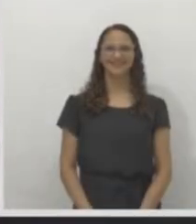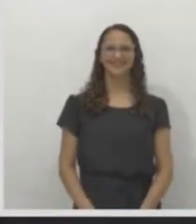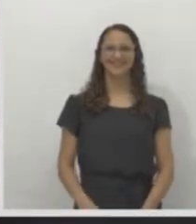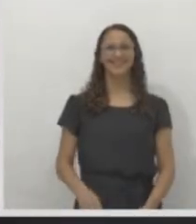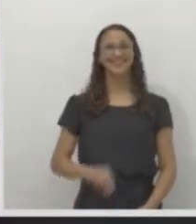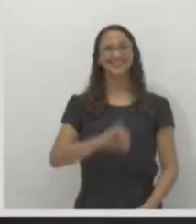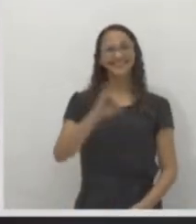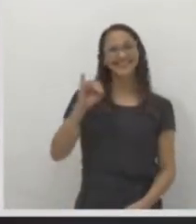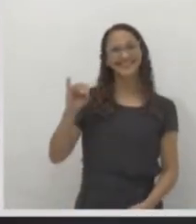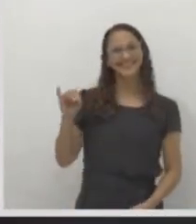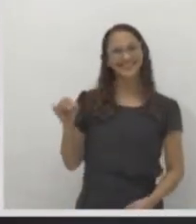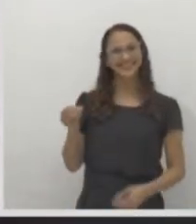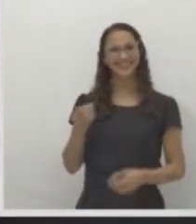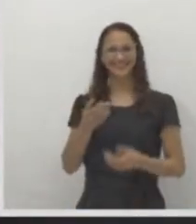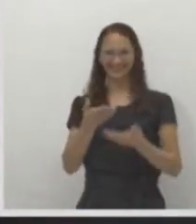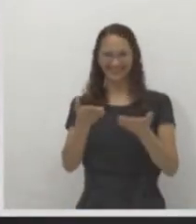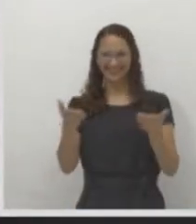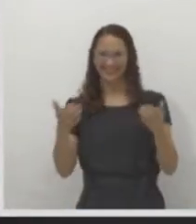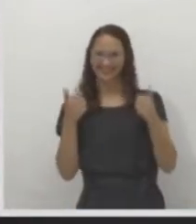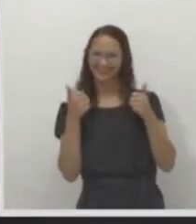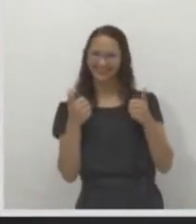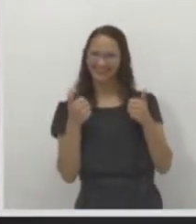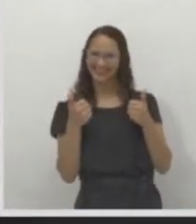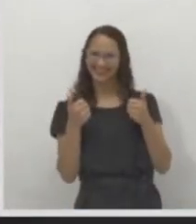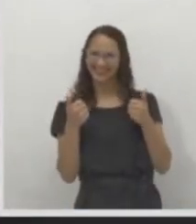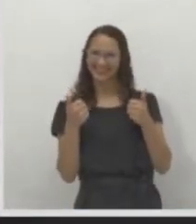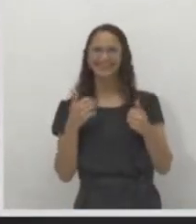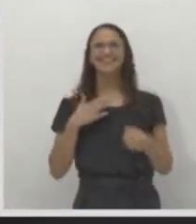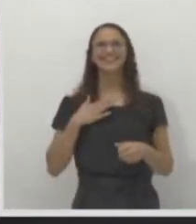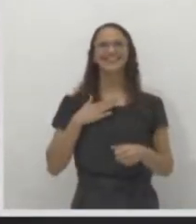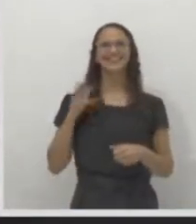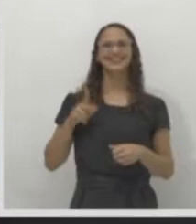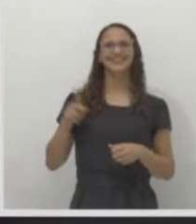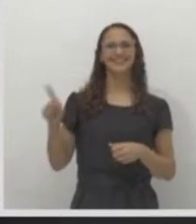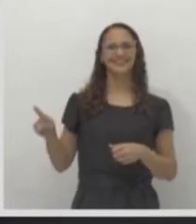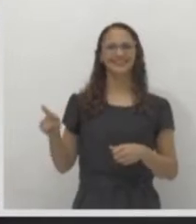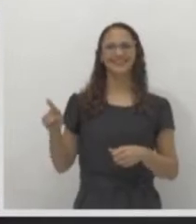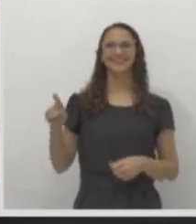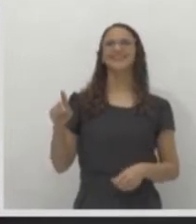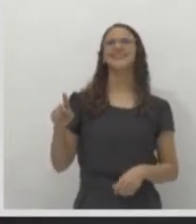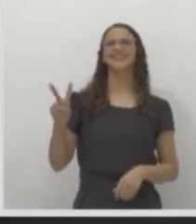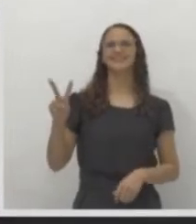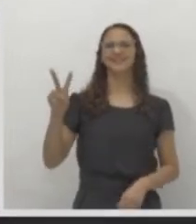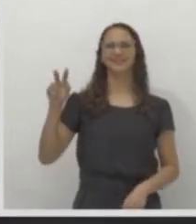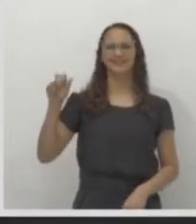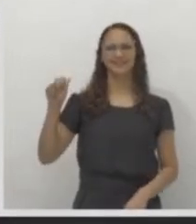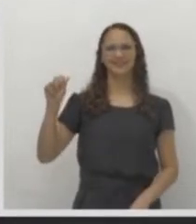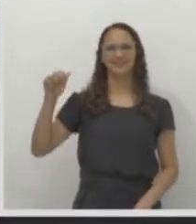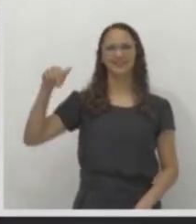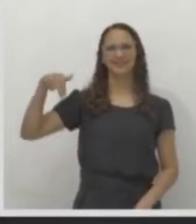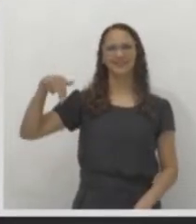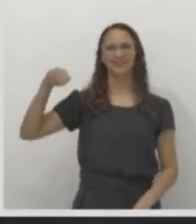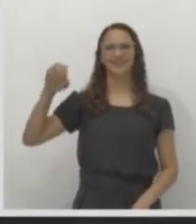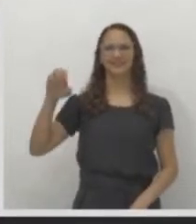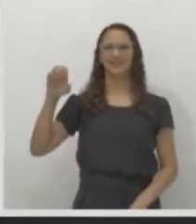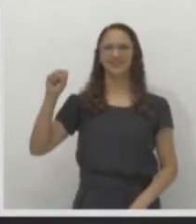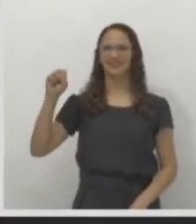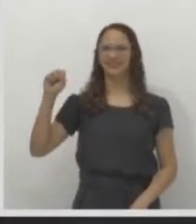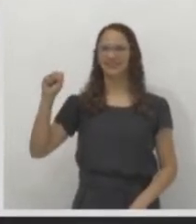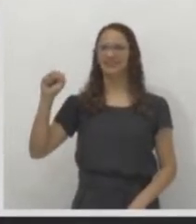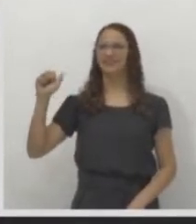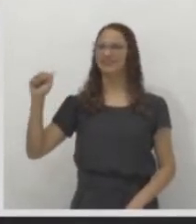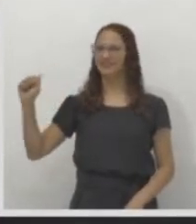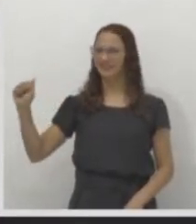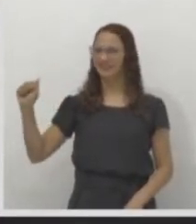Olá, pessoal! Tudo bem com vocês? Eu sou a professora Vanessa e vamos continuar hoje a nossa aula de